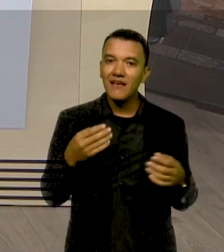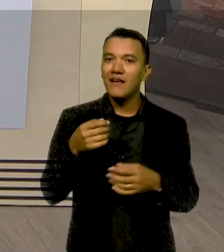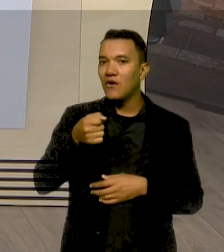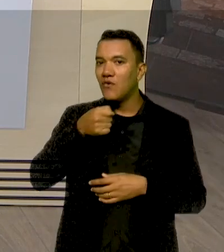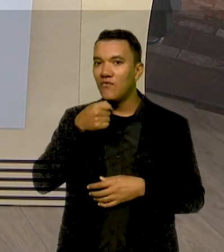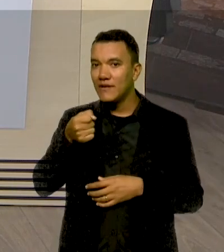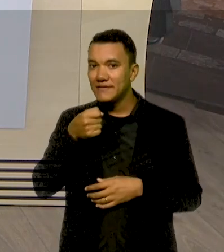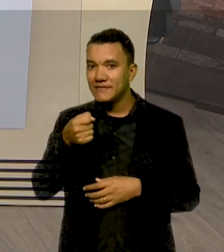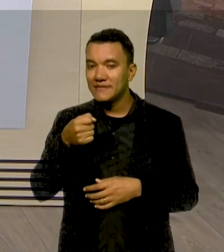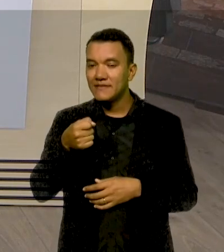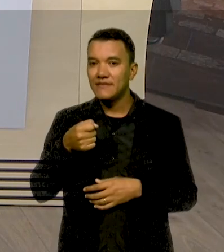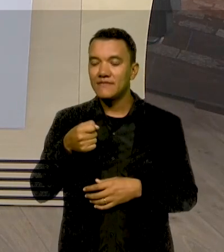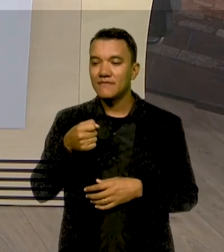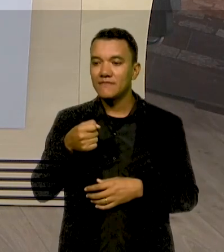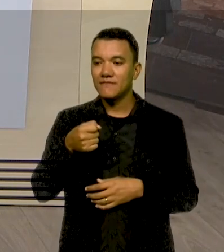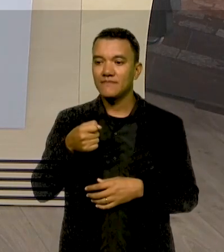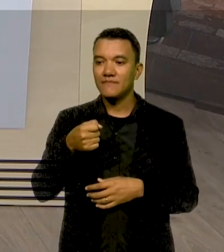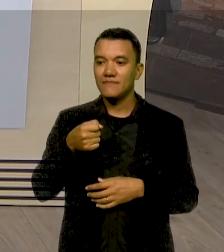torna